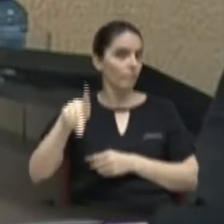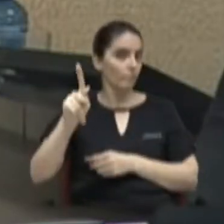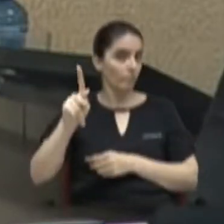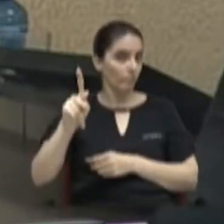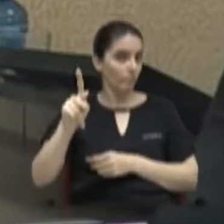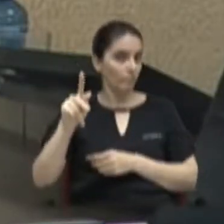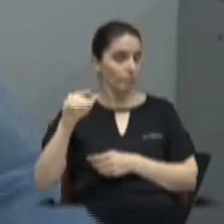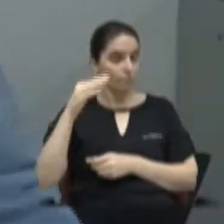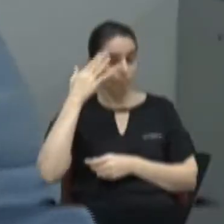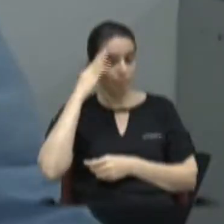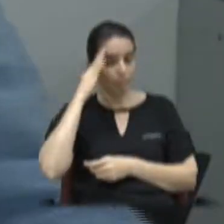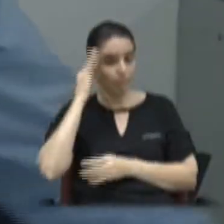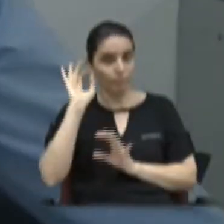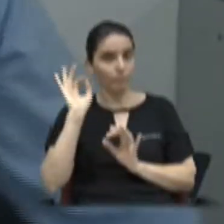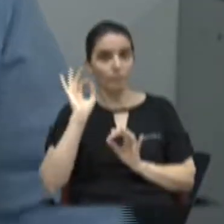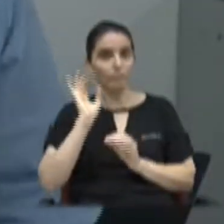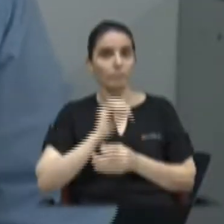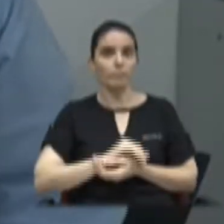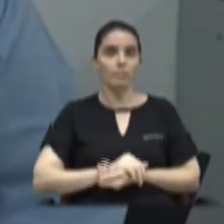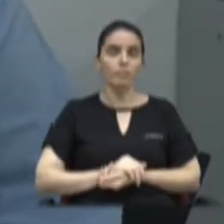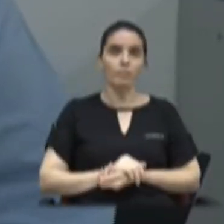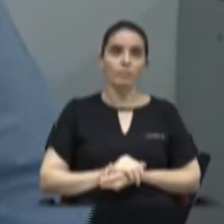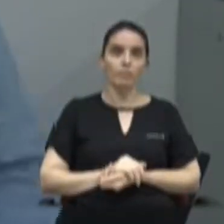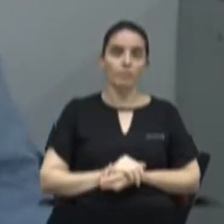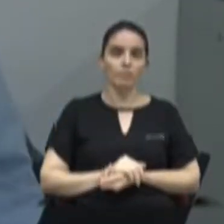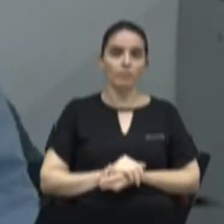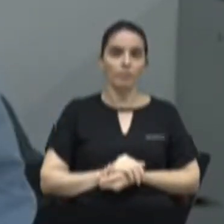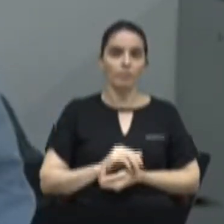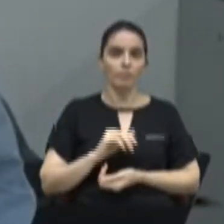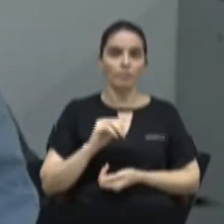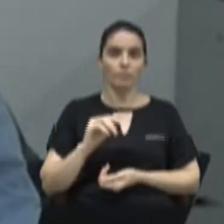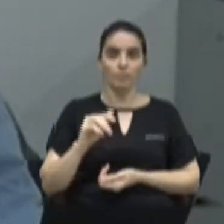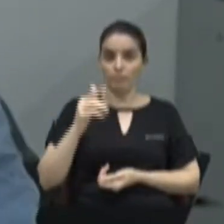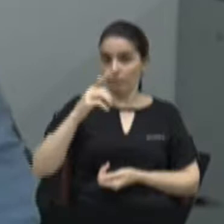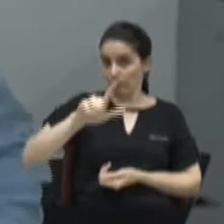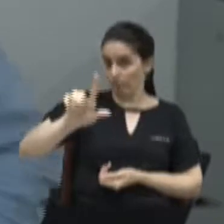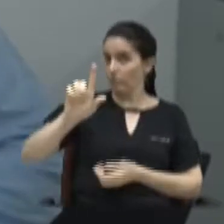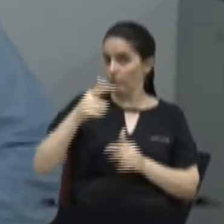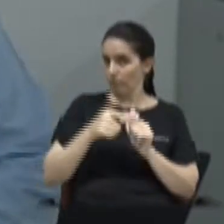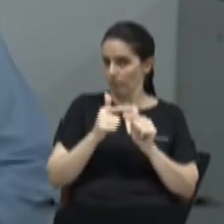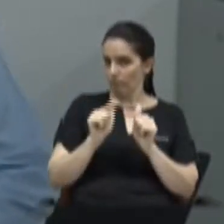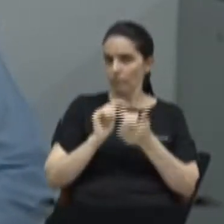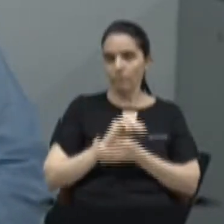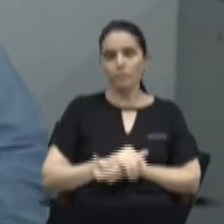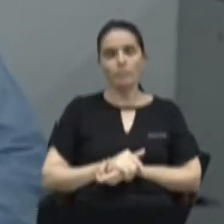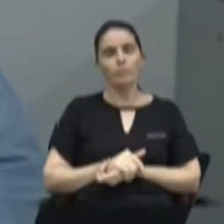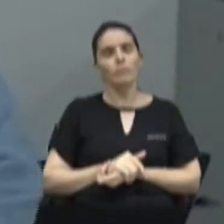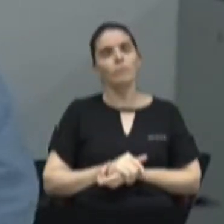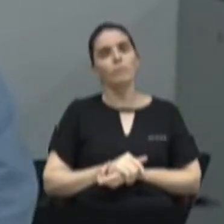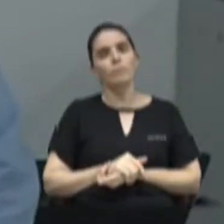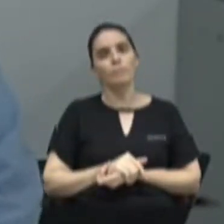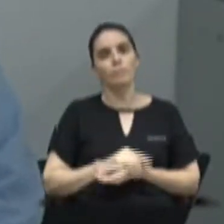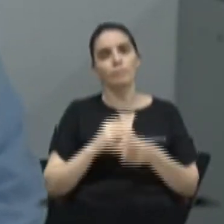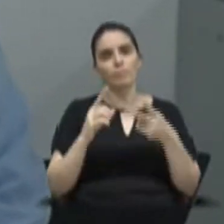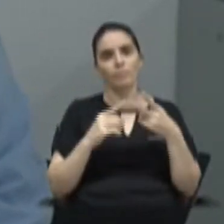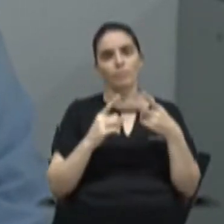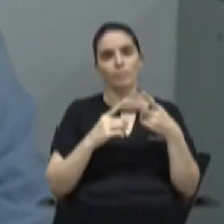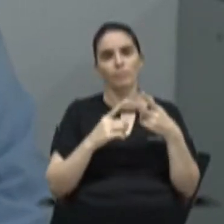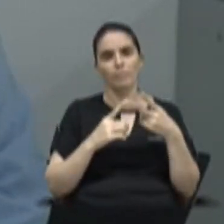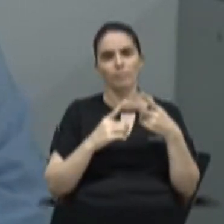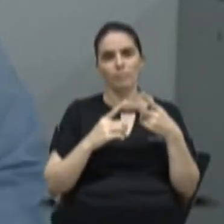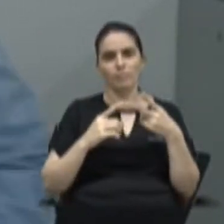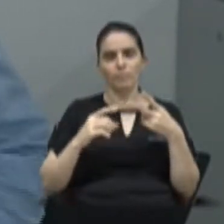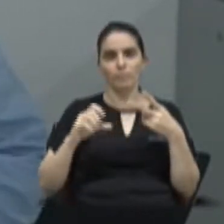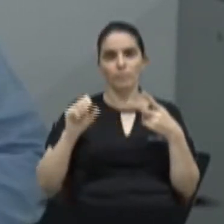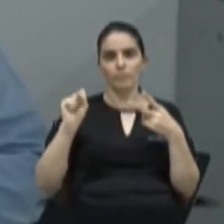Eu não entendi isso daí. Outro detalhe, a Ares PCJ veio